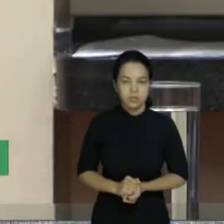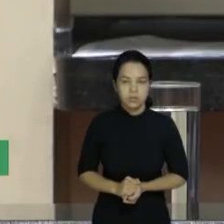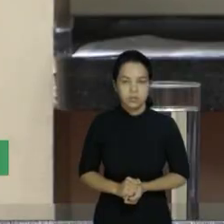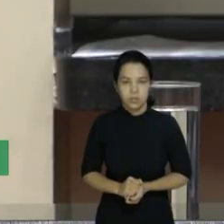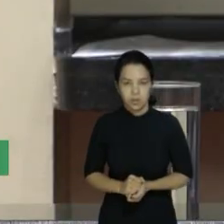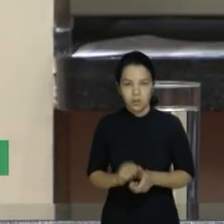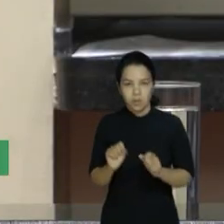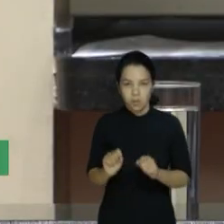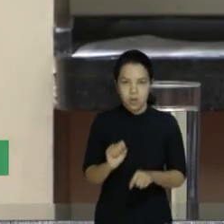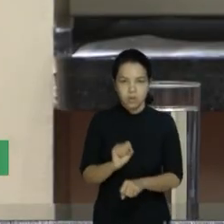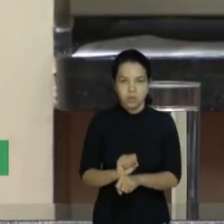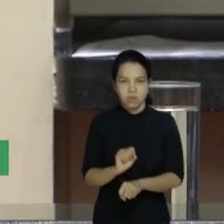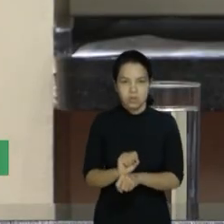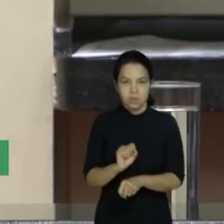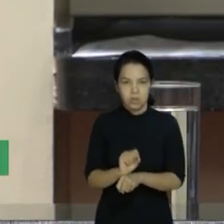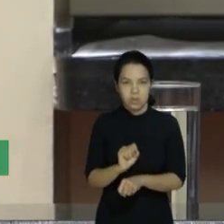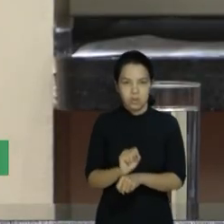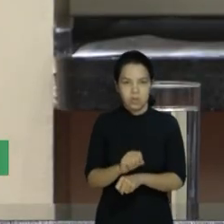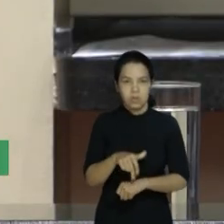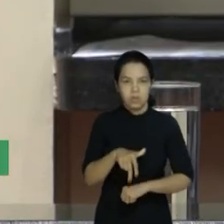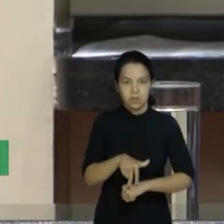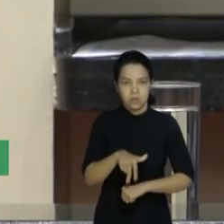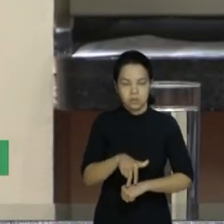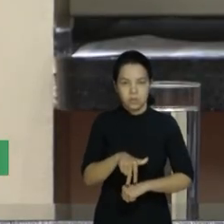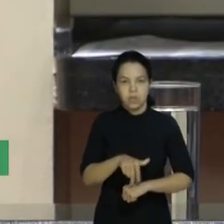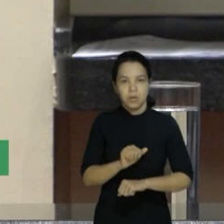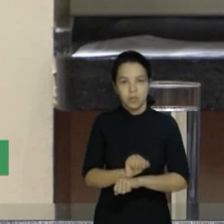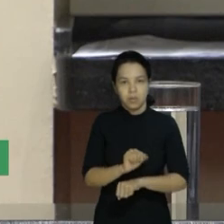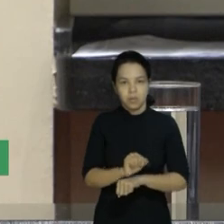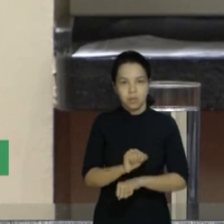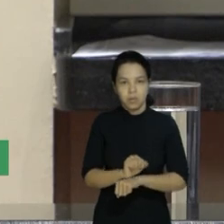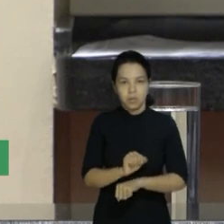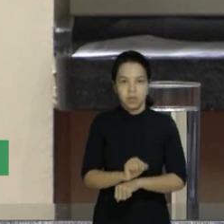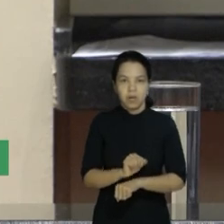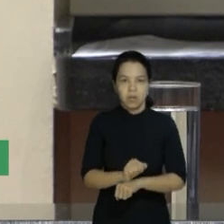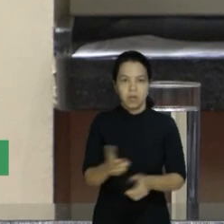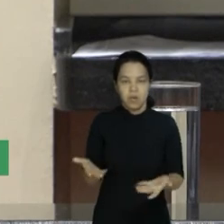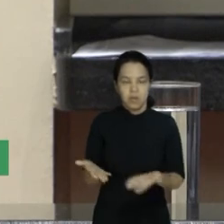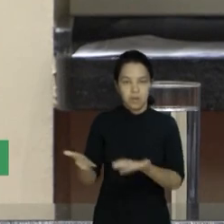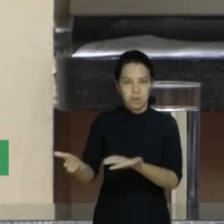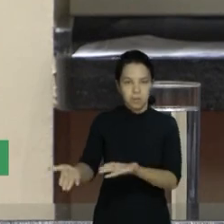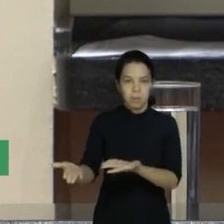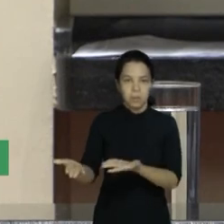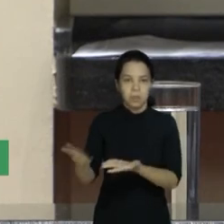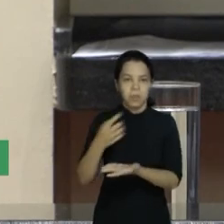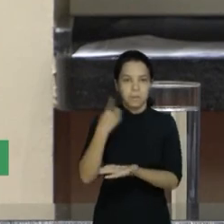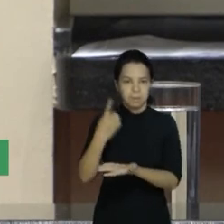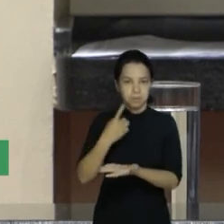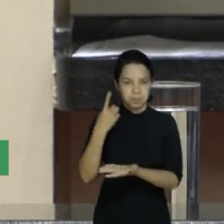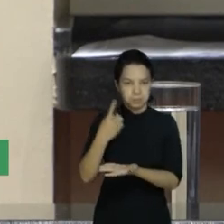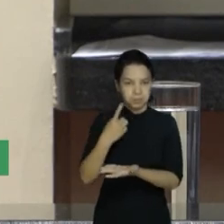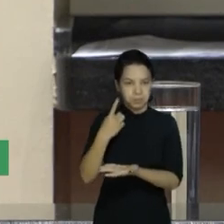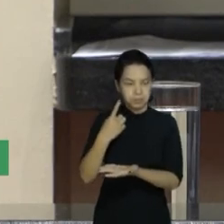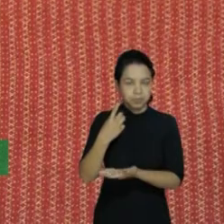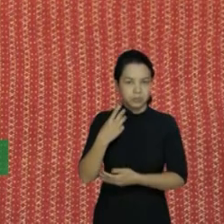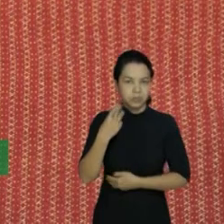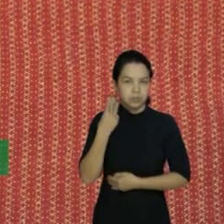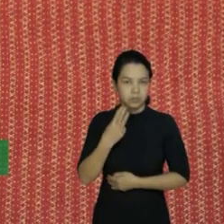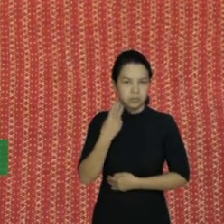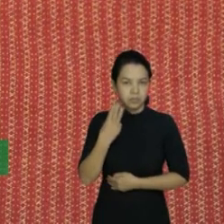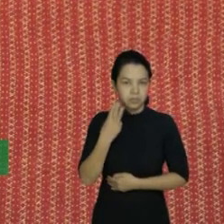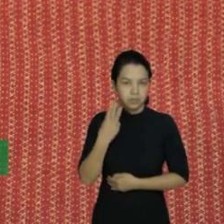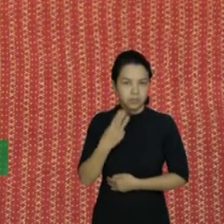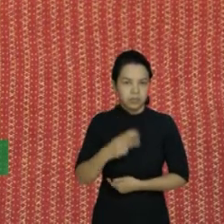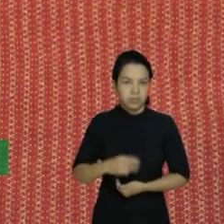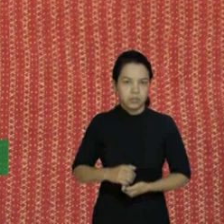Pode aguardar na tribuna e eu concedo a palavra ao deputado Márcio Machado. Pode aguardar aí